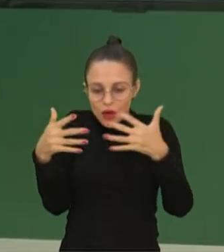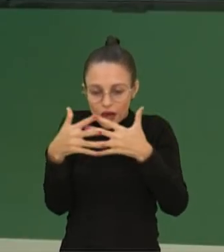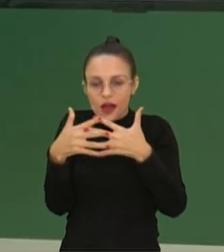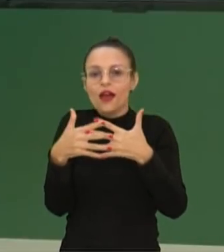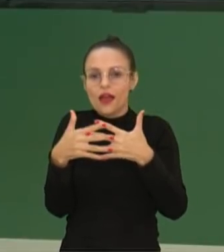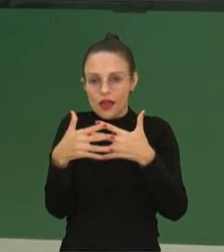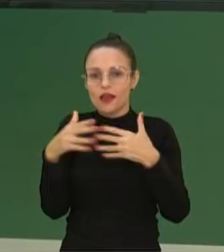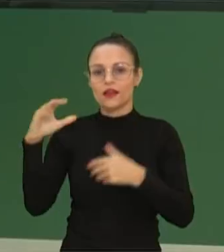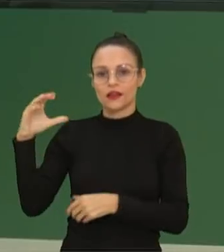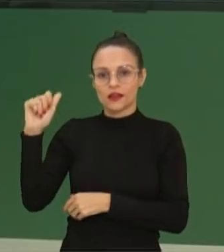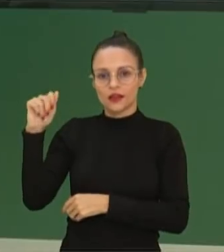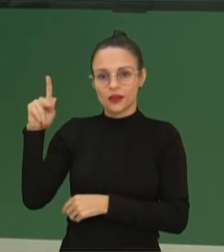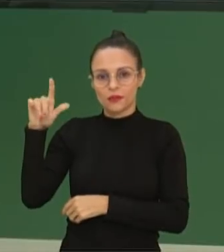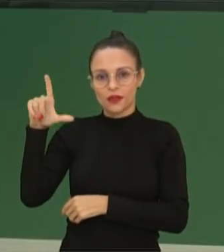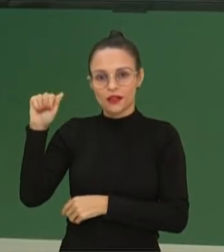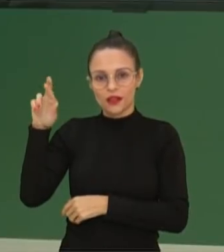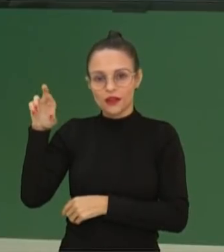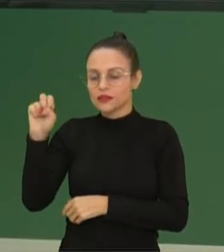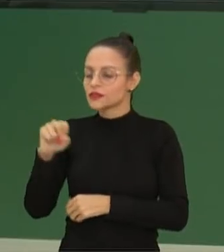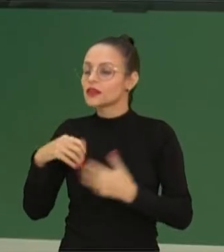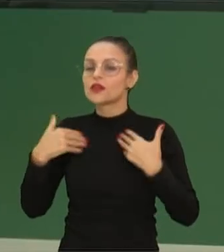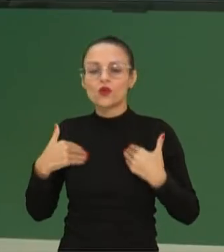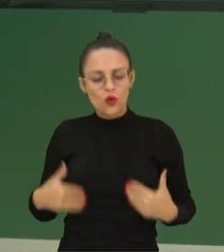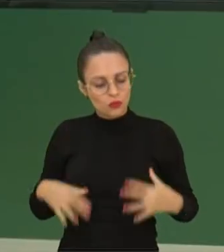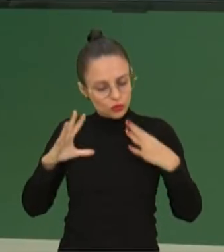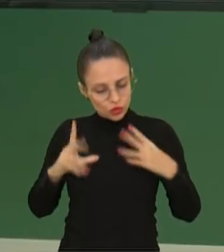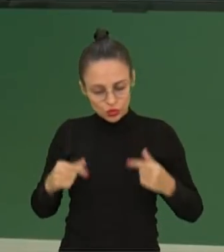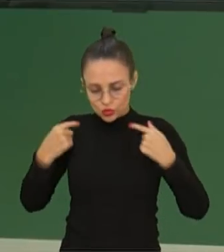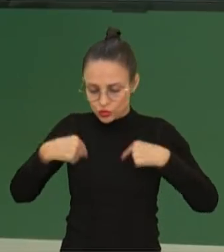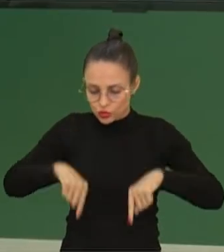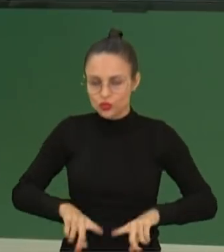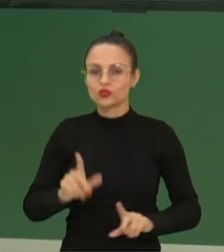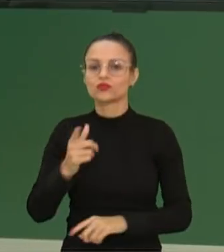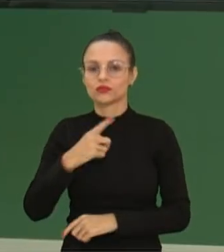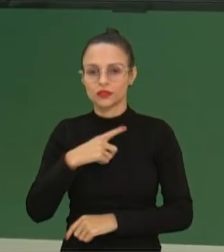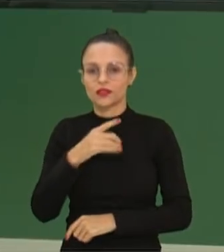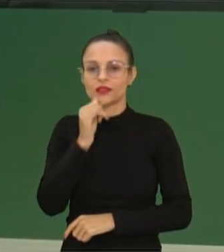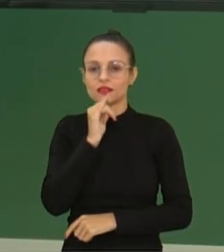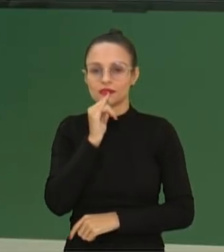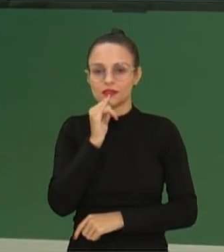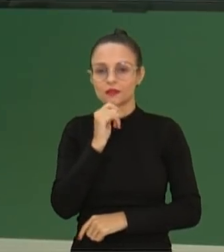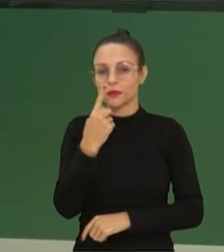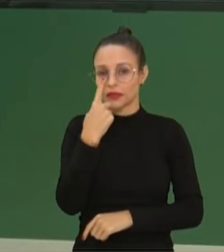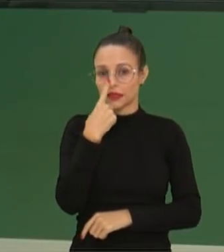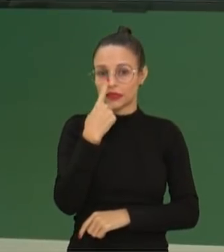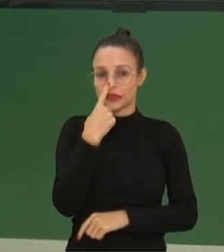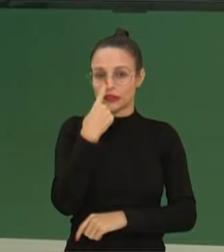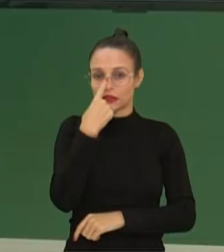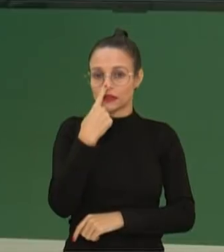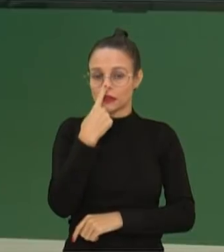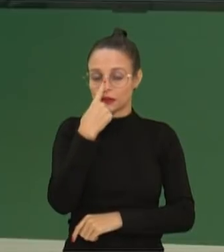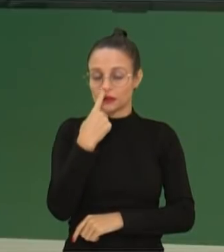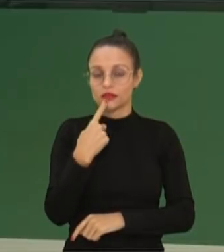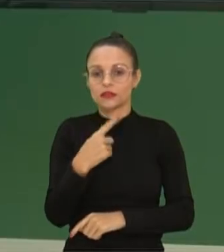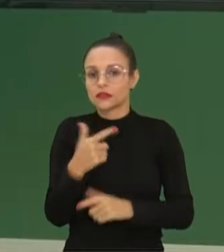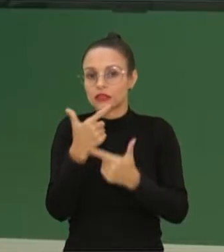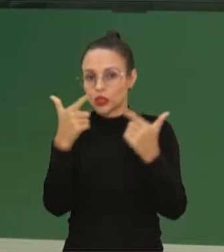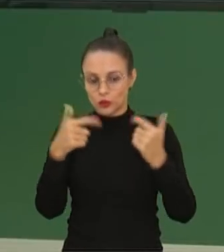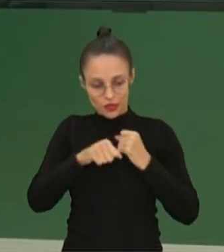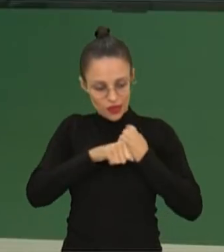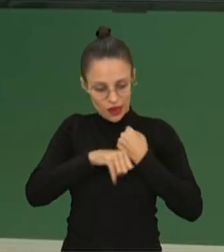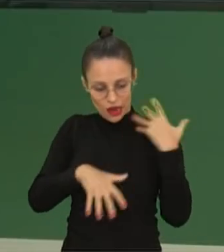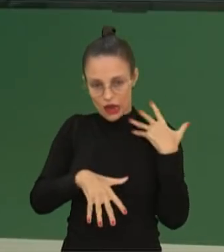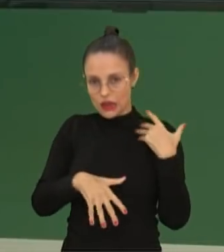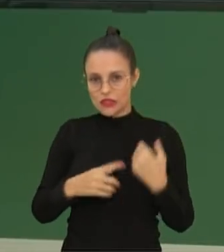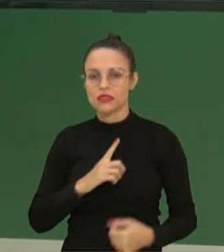E aonde que nós temos capilares? No corpo todo praticamente, tá? Então, por exemplo, o nosso nariz. O nosso nariz não tem